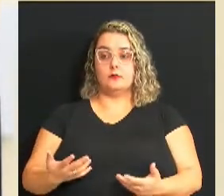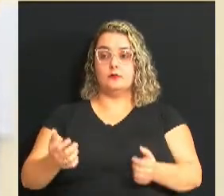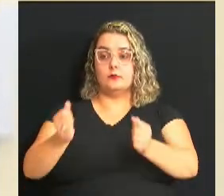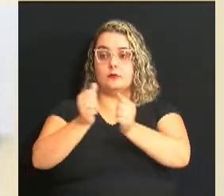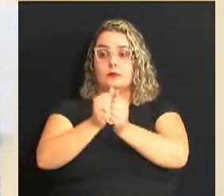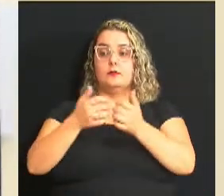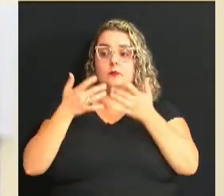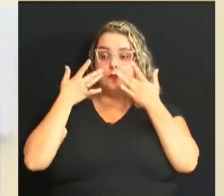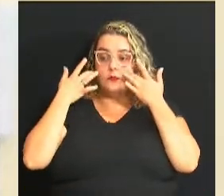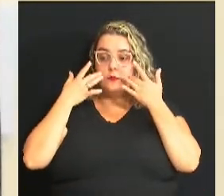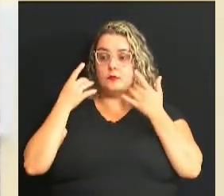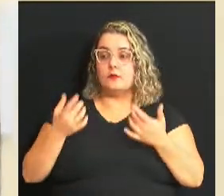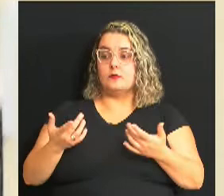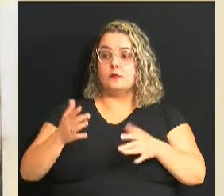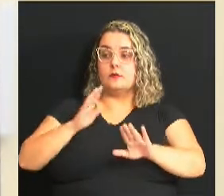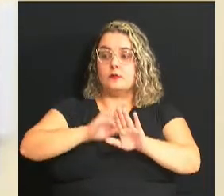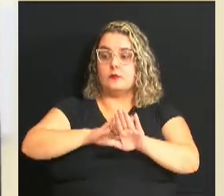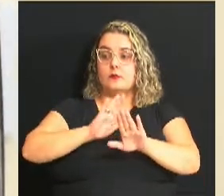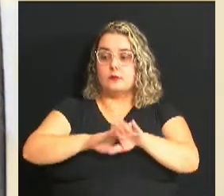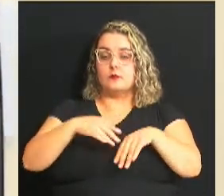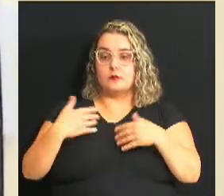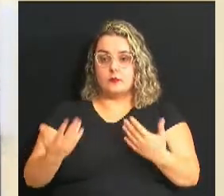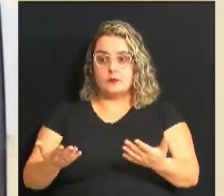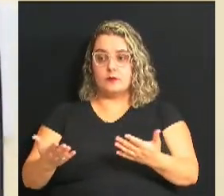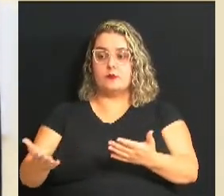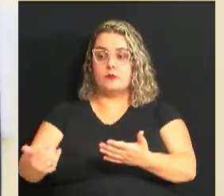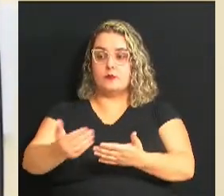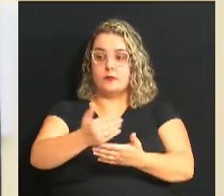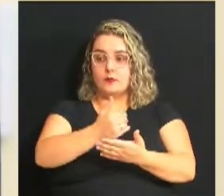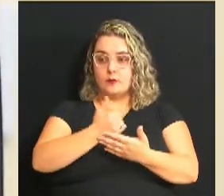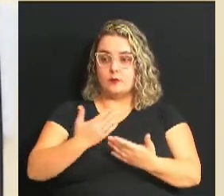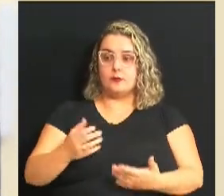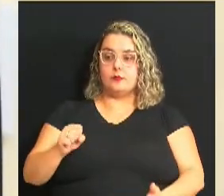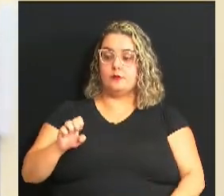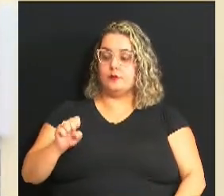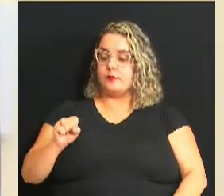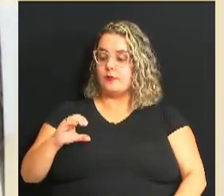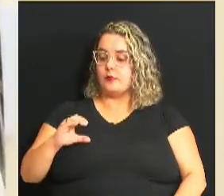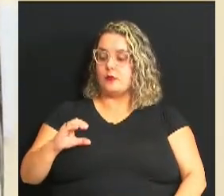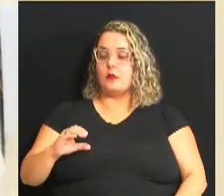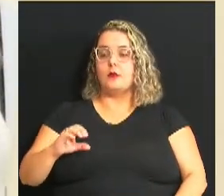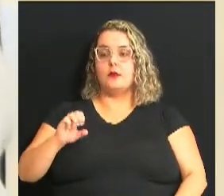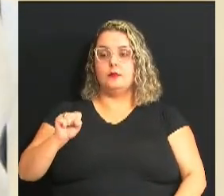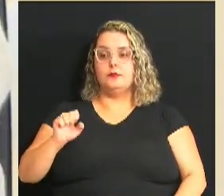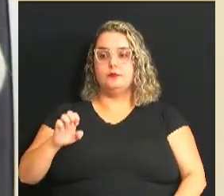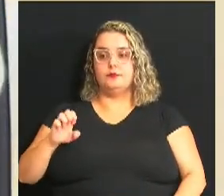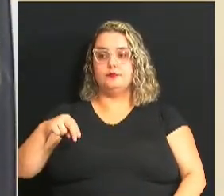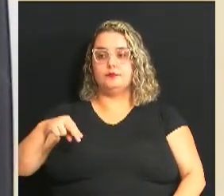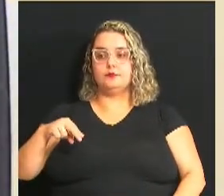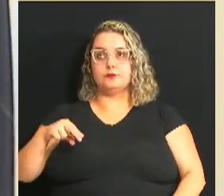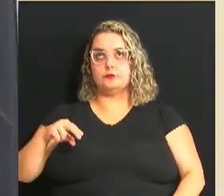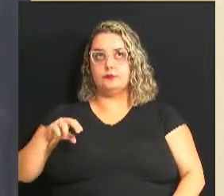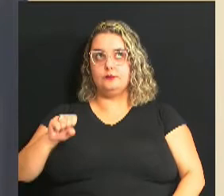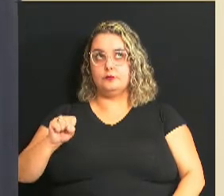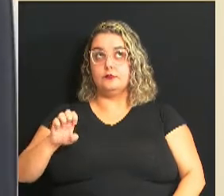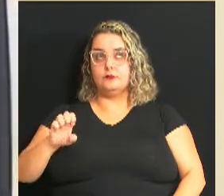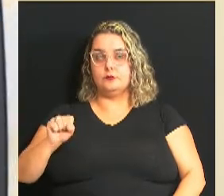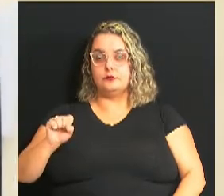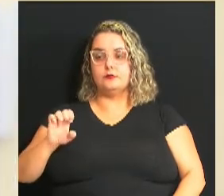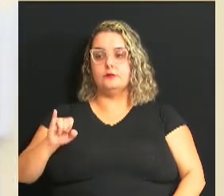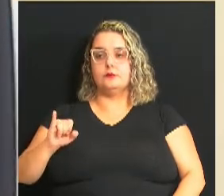têm essa mesma função de acolher o SESC. O SESC, eles têm uma função também de acolher esses chamamentos, né,